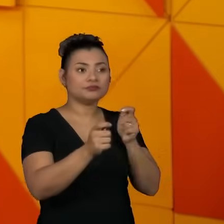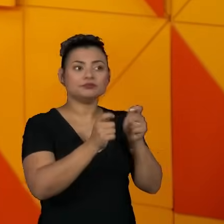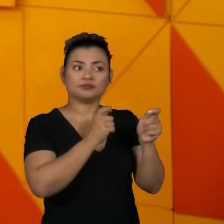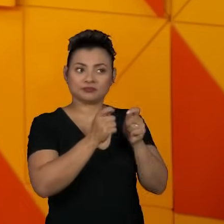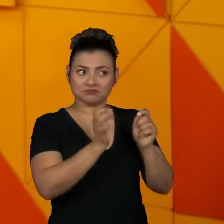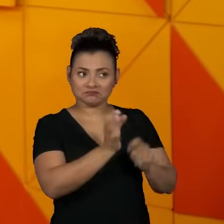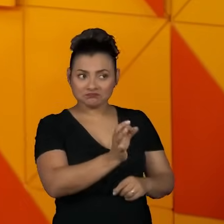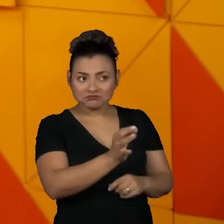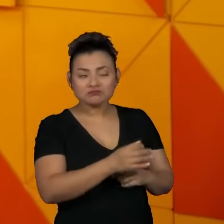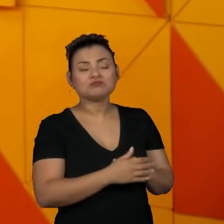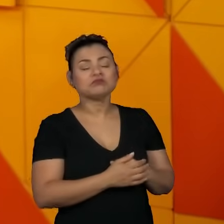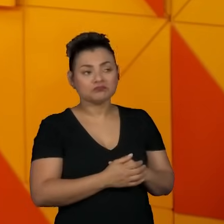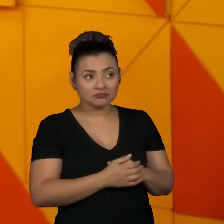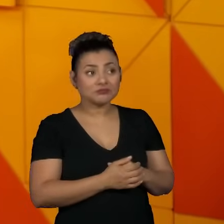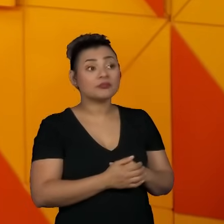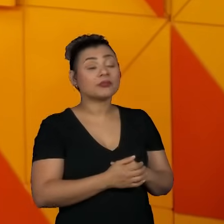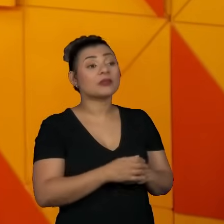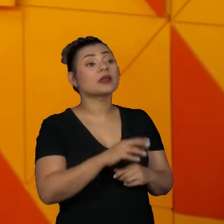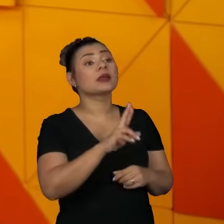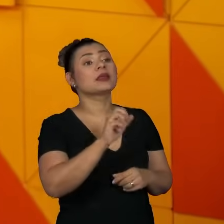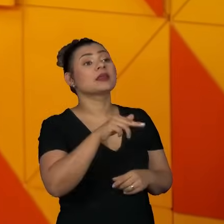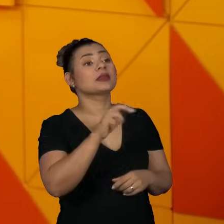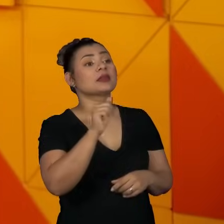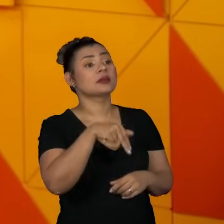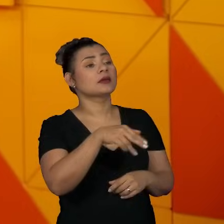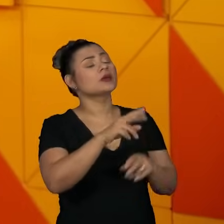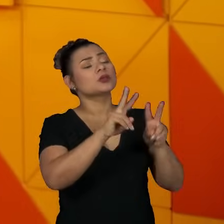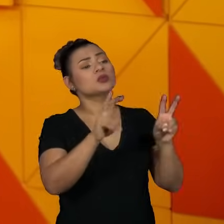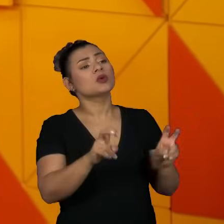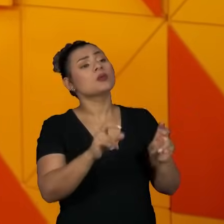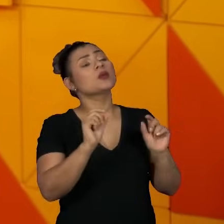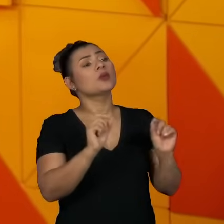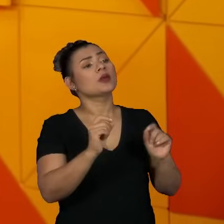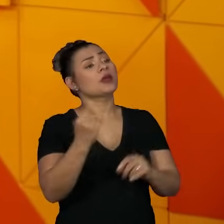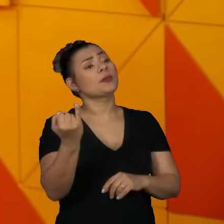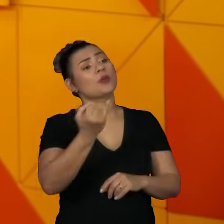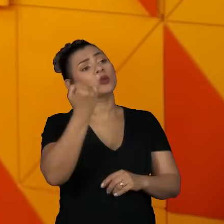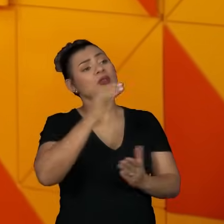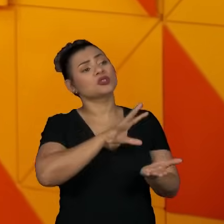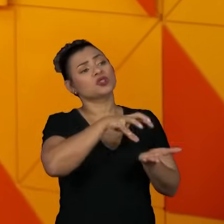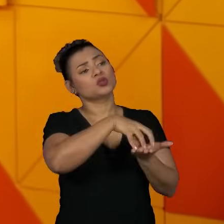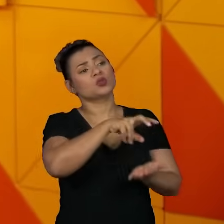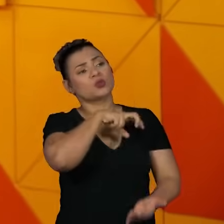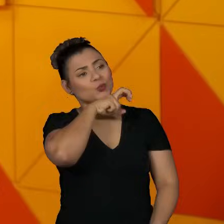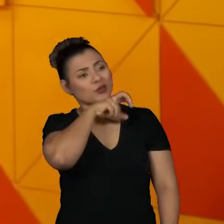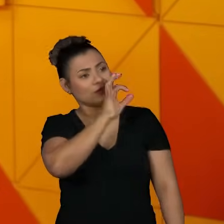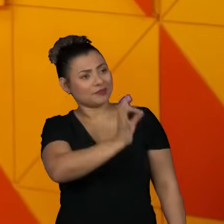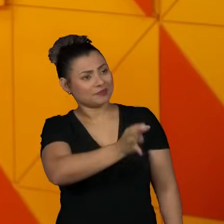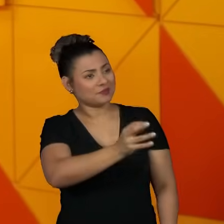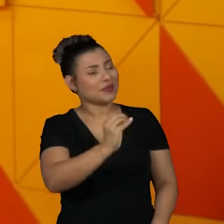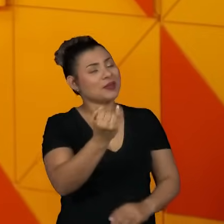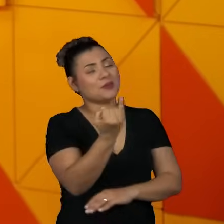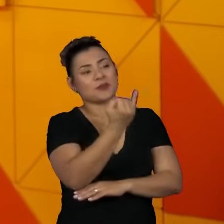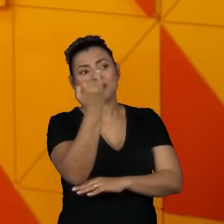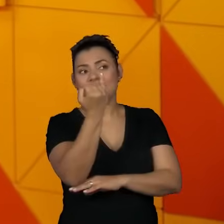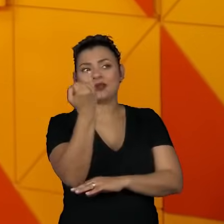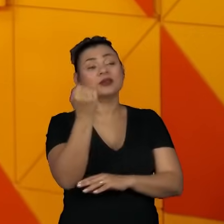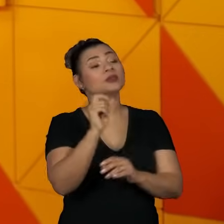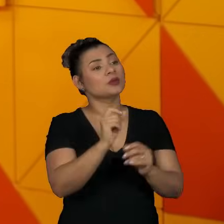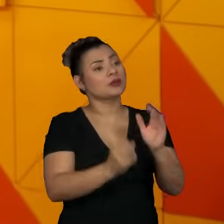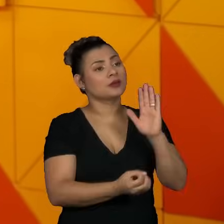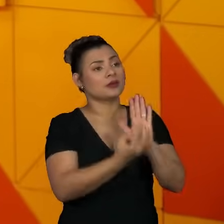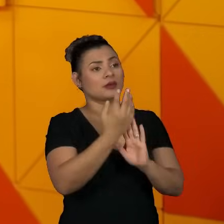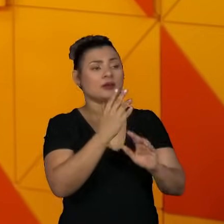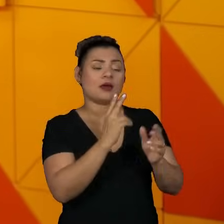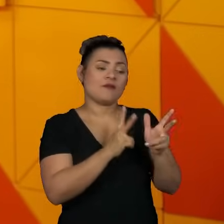reportagem, Renan, da importância do Instituto Butantan na criação da vacina